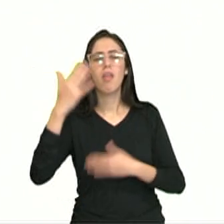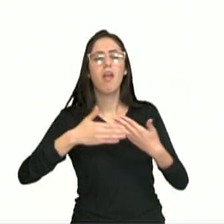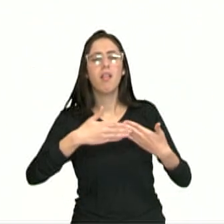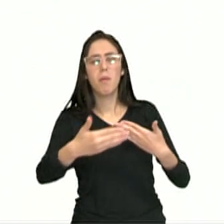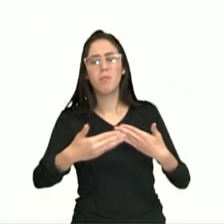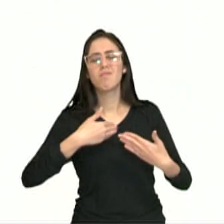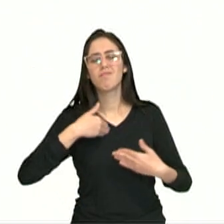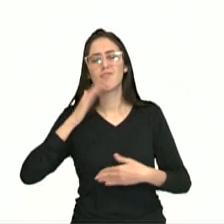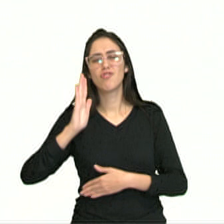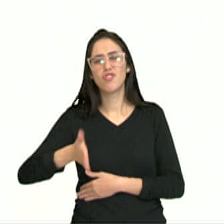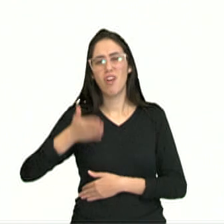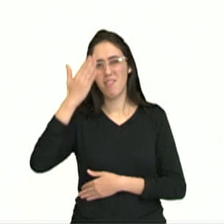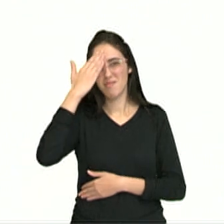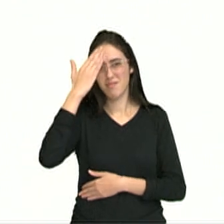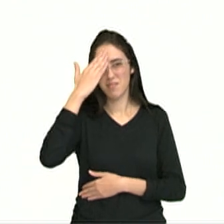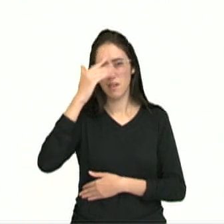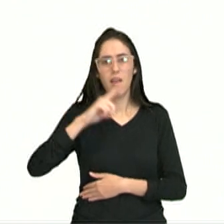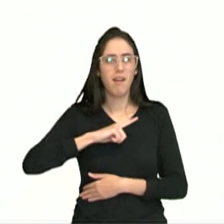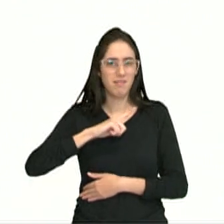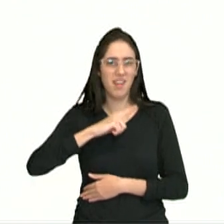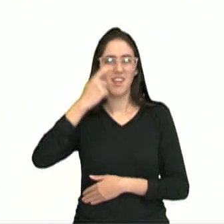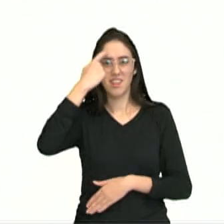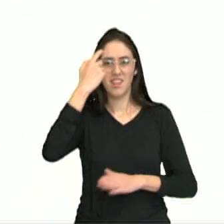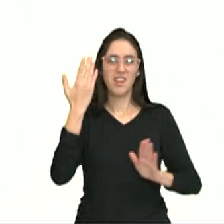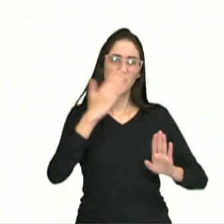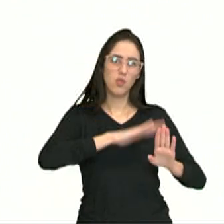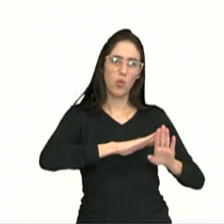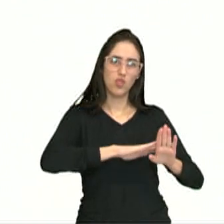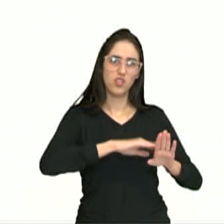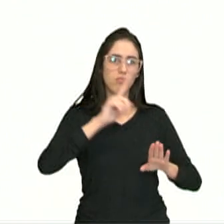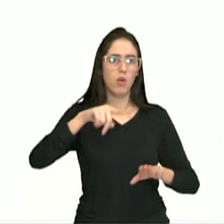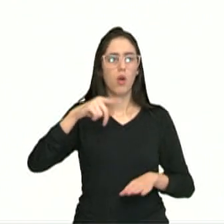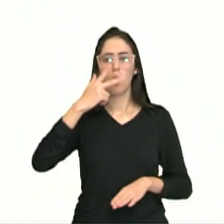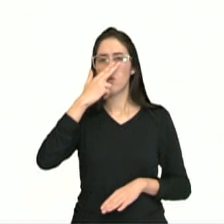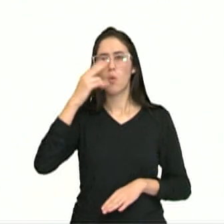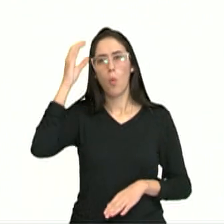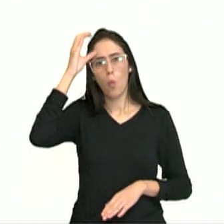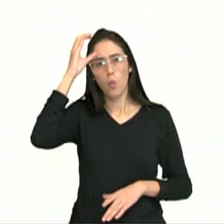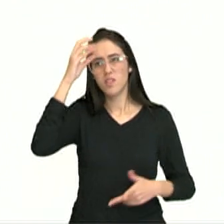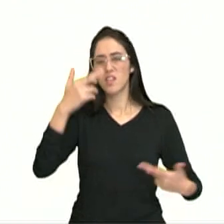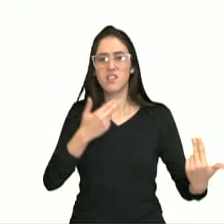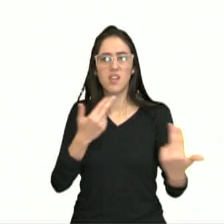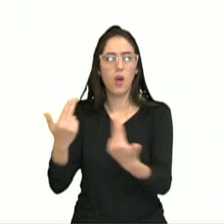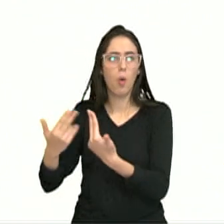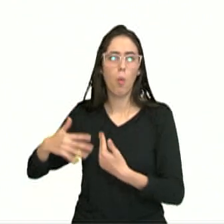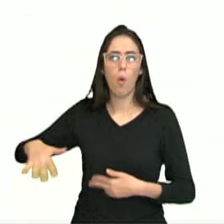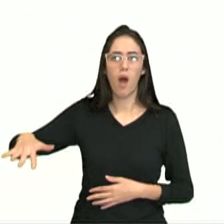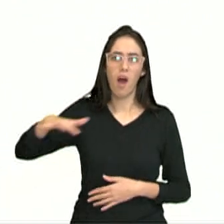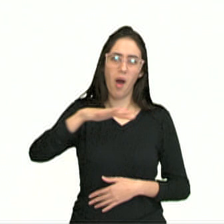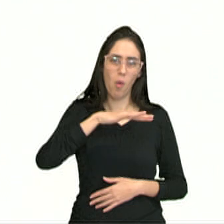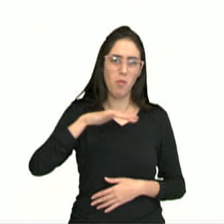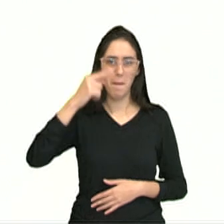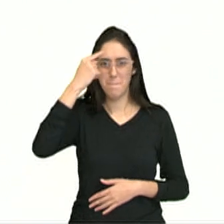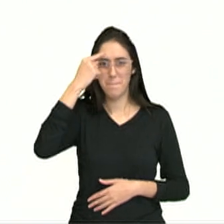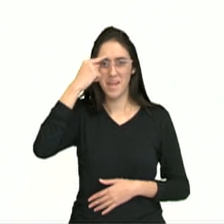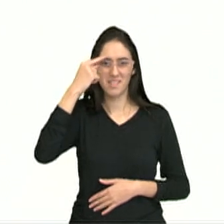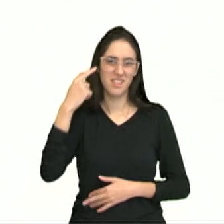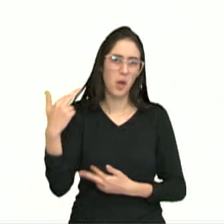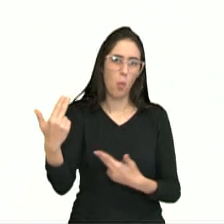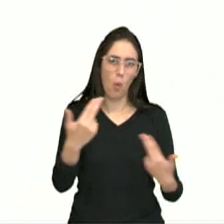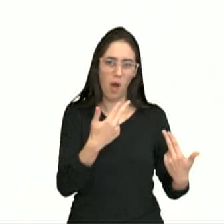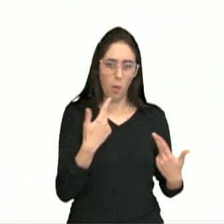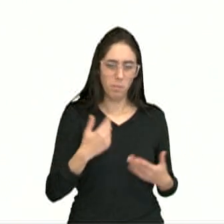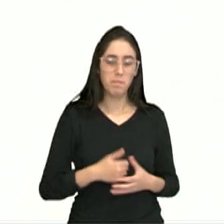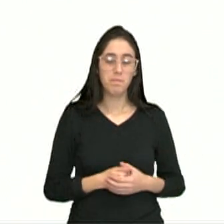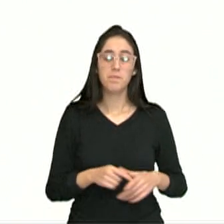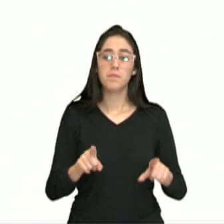seja, tem uma ideologia ali que tem a ver com a consciência coletiva, a forma comum das pessoas pensarem. E também,